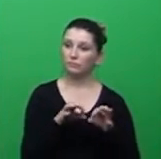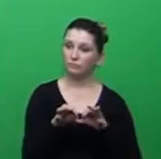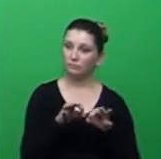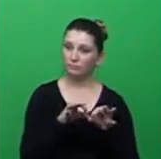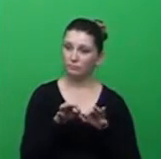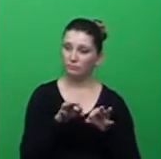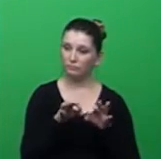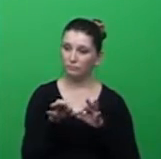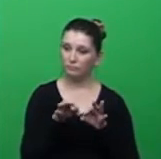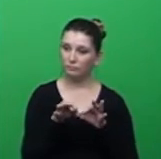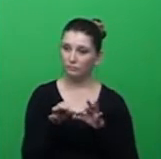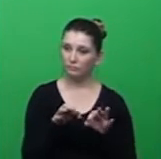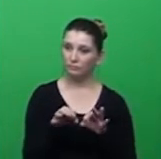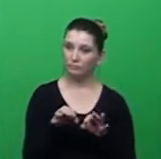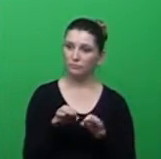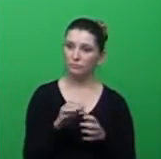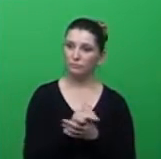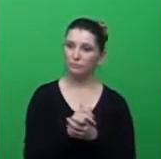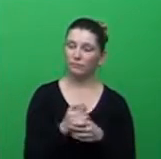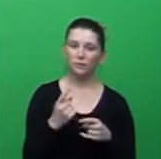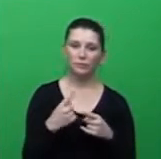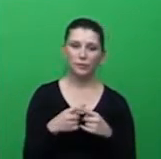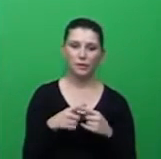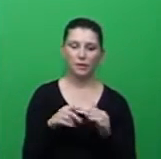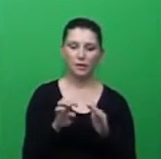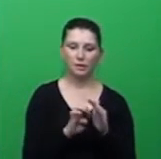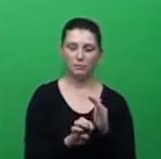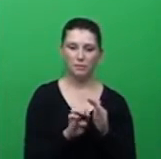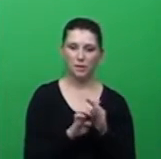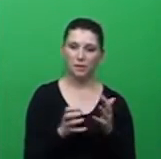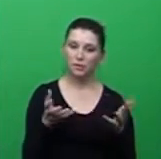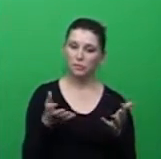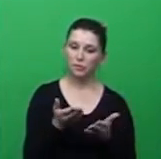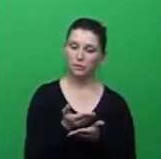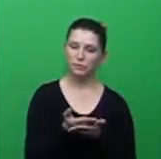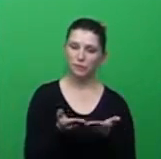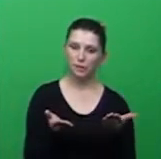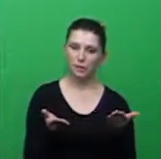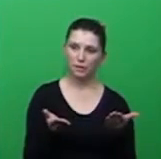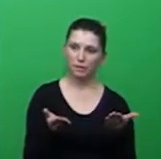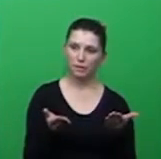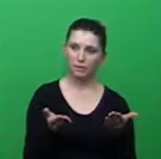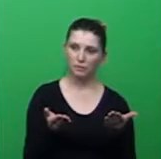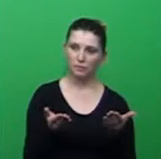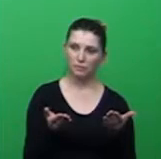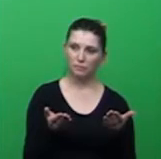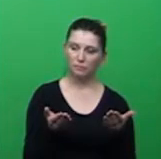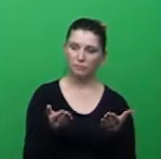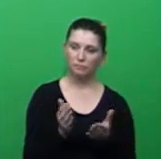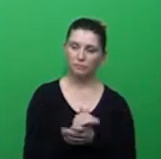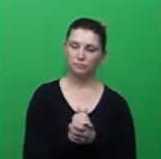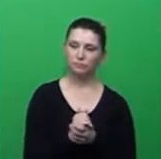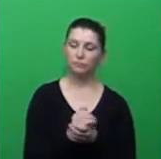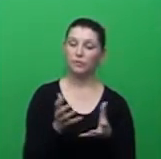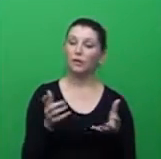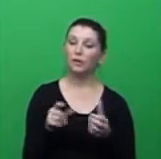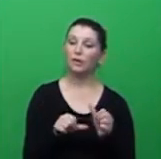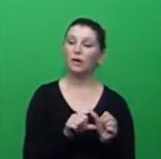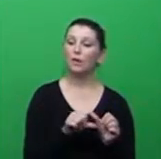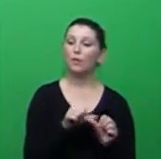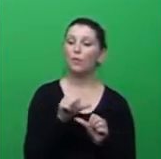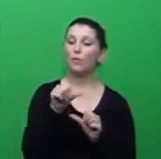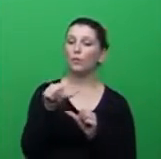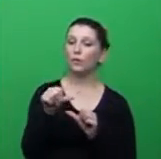de Criciúma e a atual empresa perdeu. Perdeu porque perdeu o horário lá da licitação. Então aí